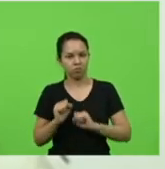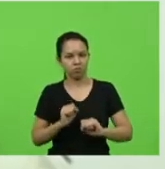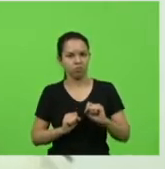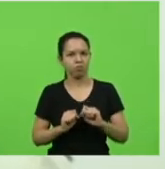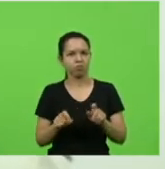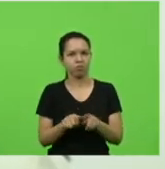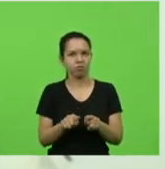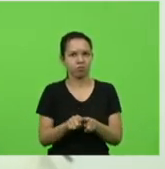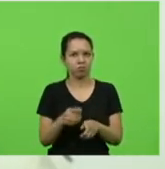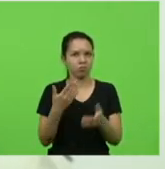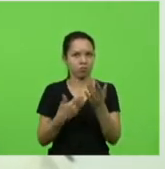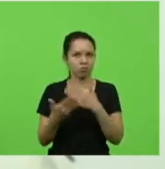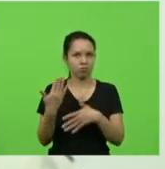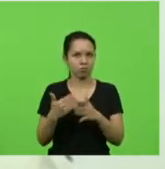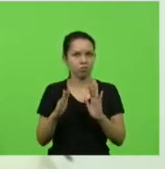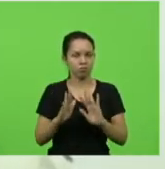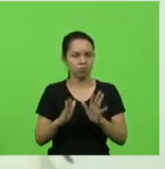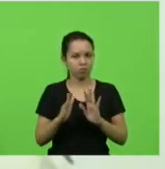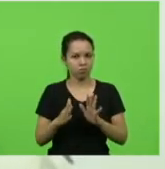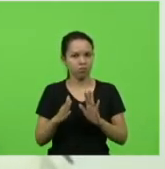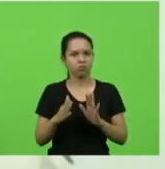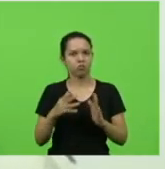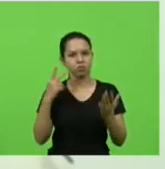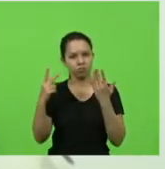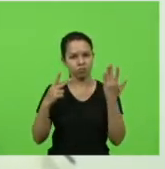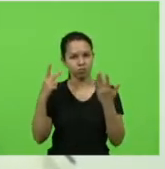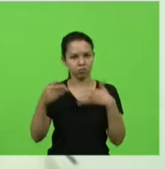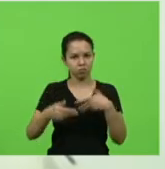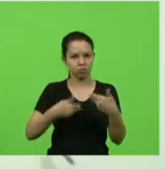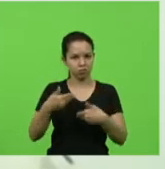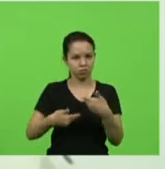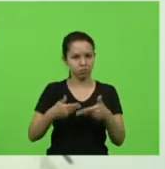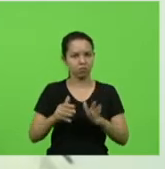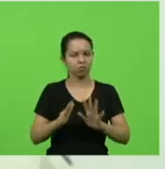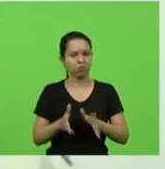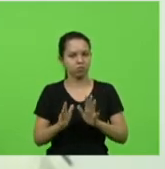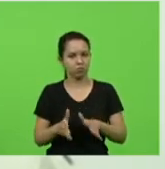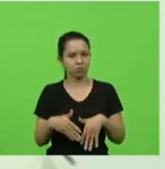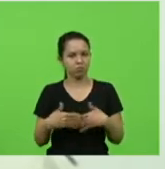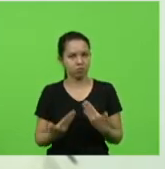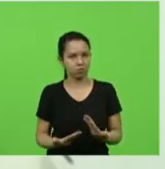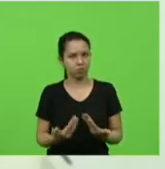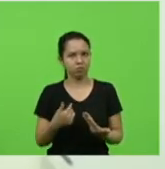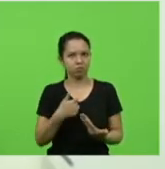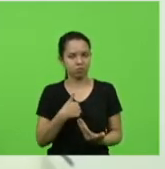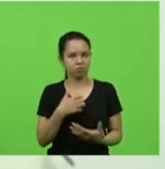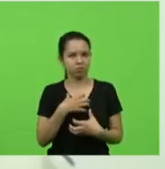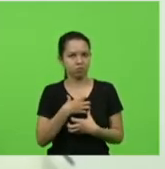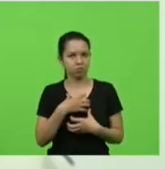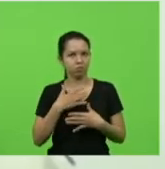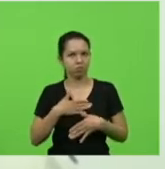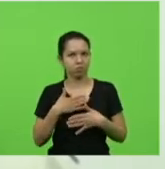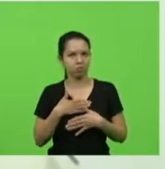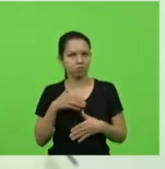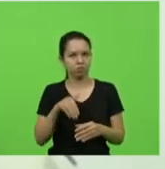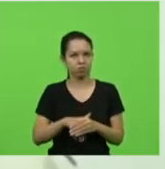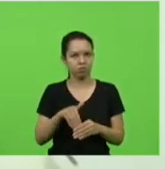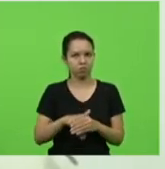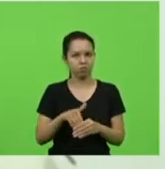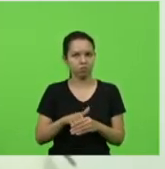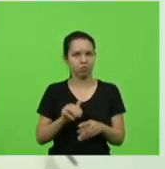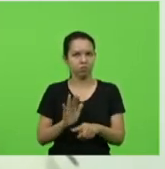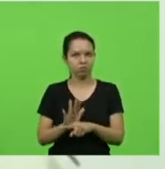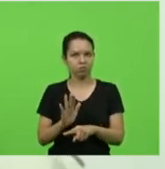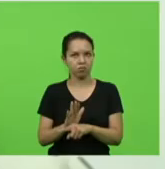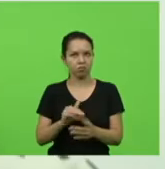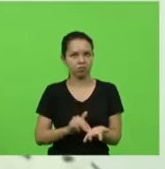passado por acompanhamento psicológico. Então, eu não me sinto à vontade para votar a favor a uma